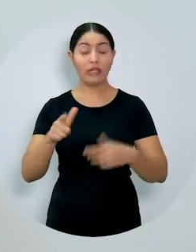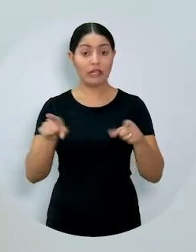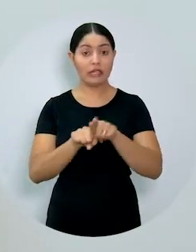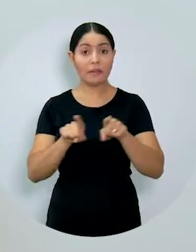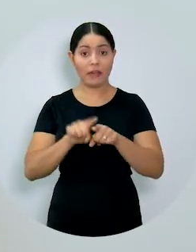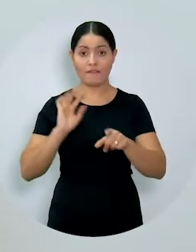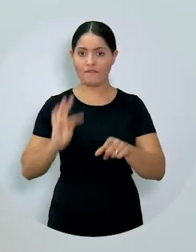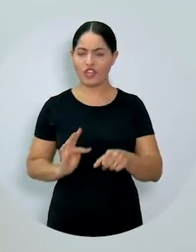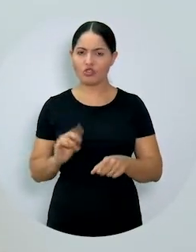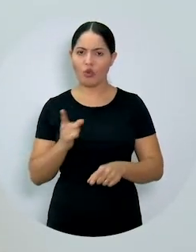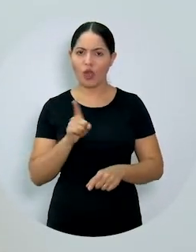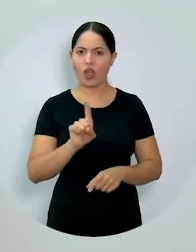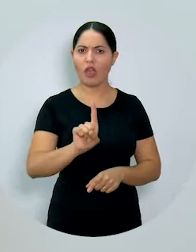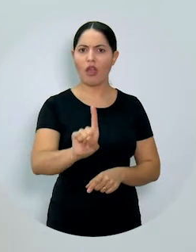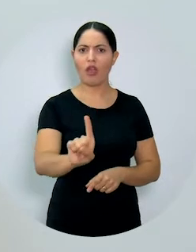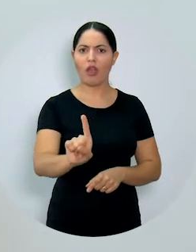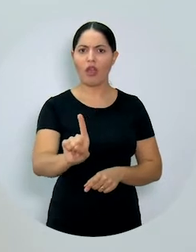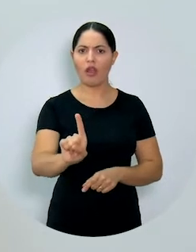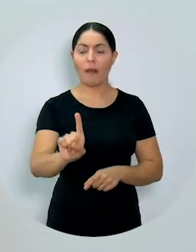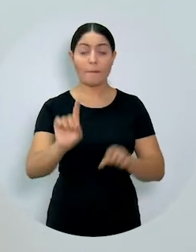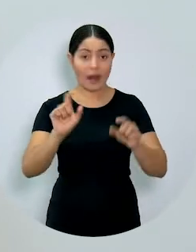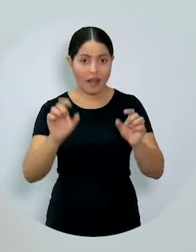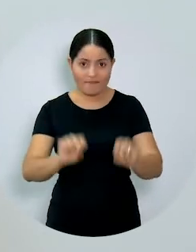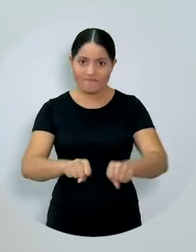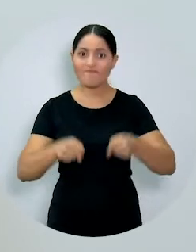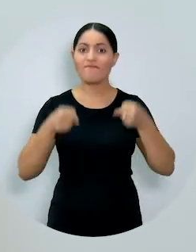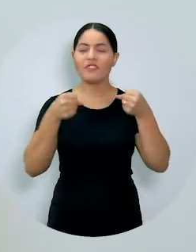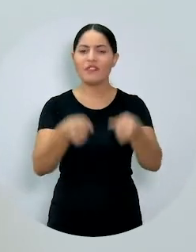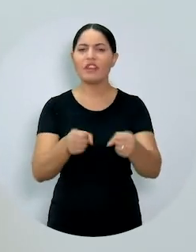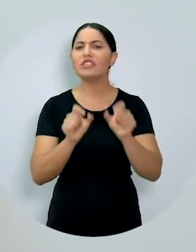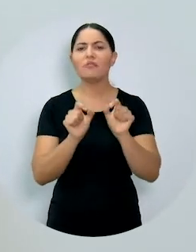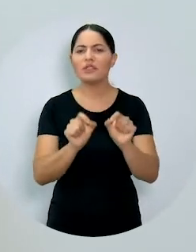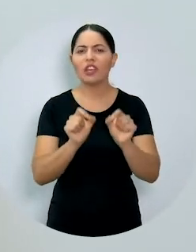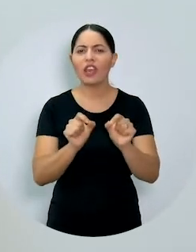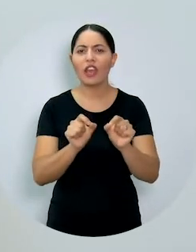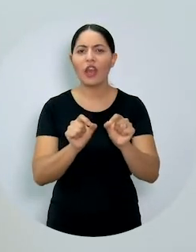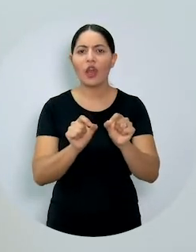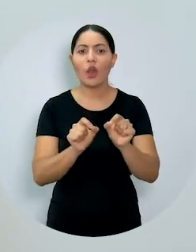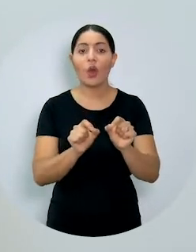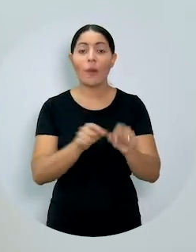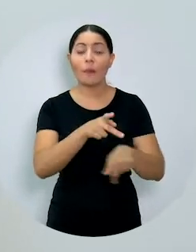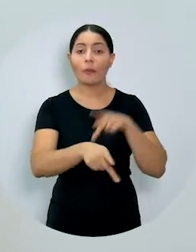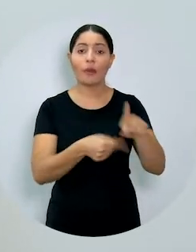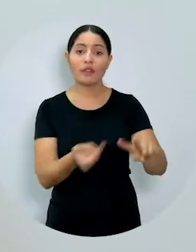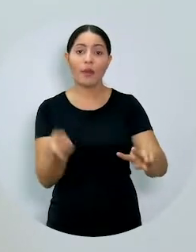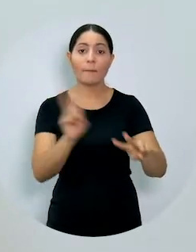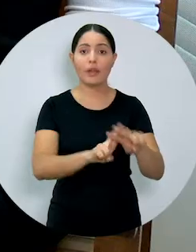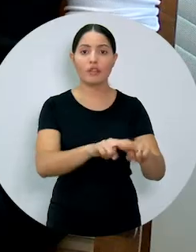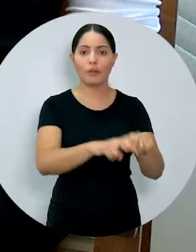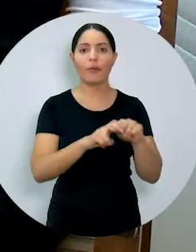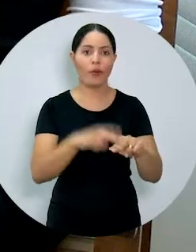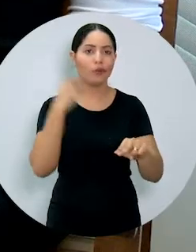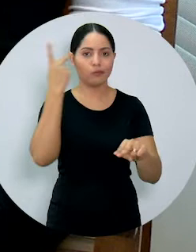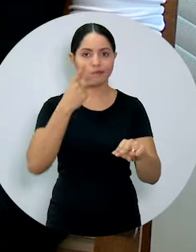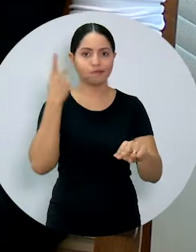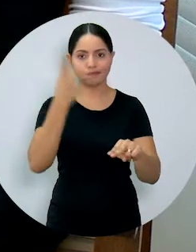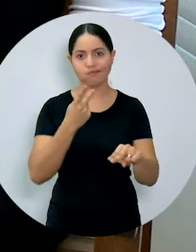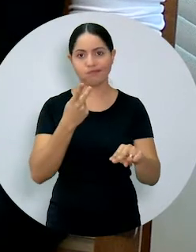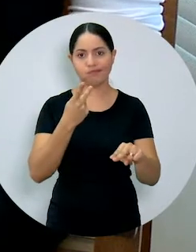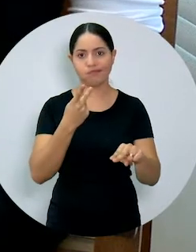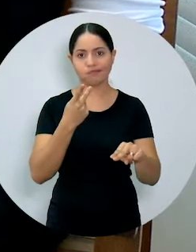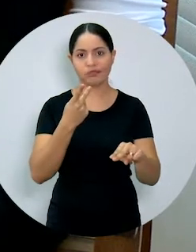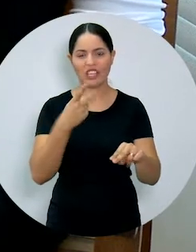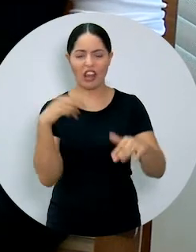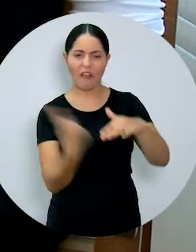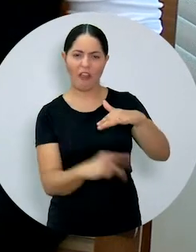na defesa dos presos políticos, muitas dessas pessoas sem nenhum efetivo envolvimento, mas que